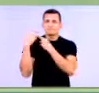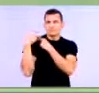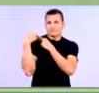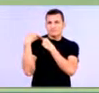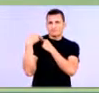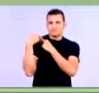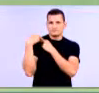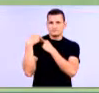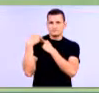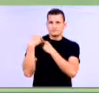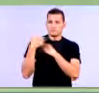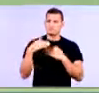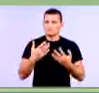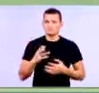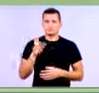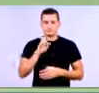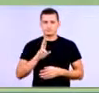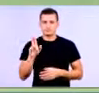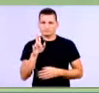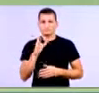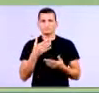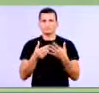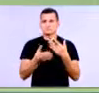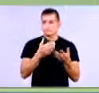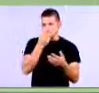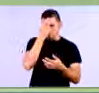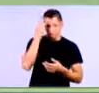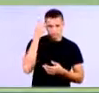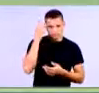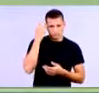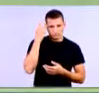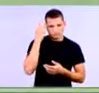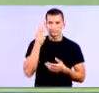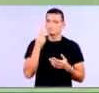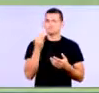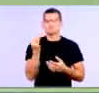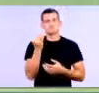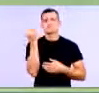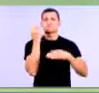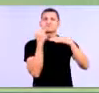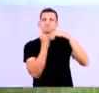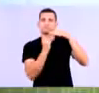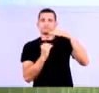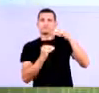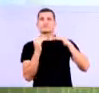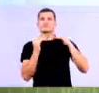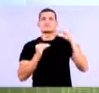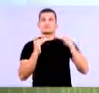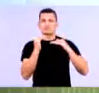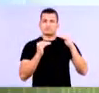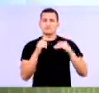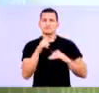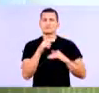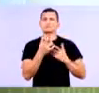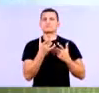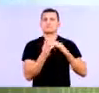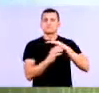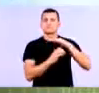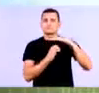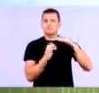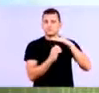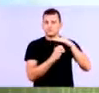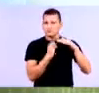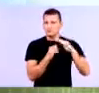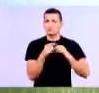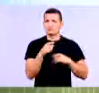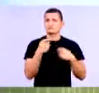o usuário, seja ele quem for, não importa o nível hierárquico que ele ocupe na organização, ele